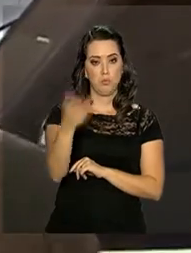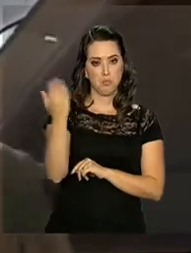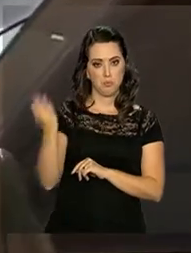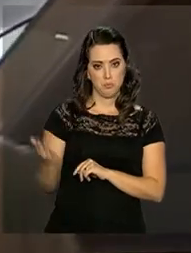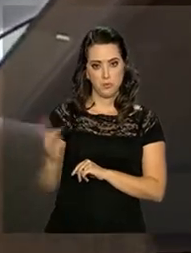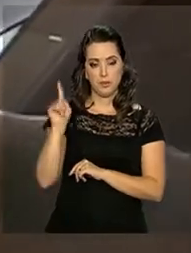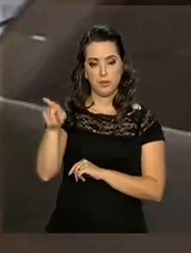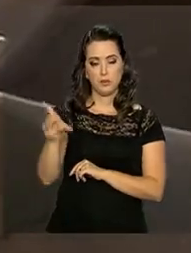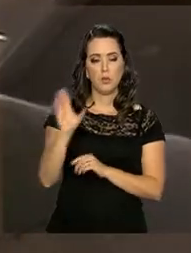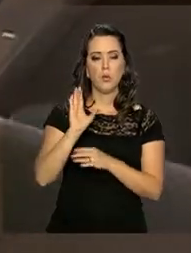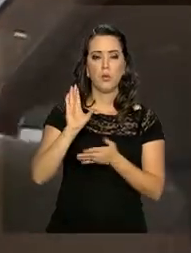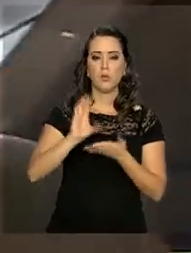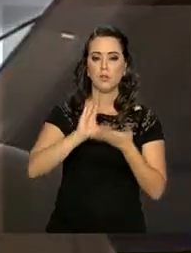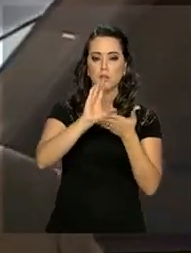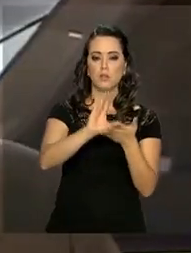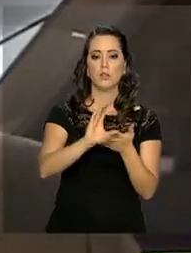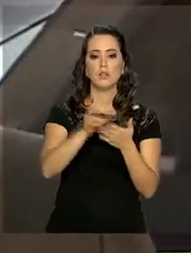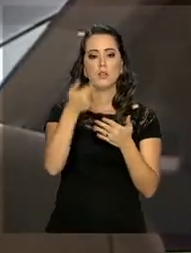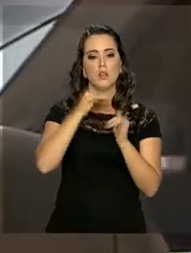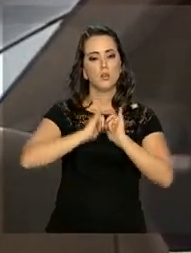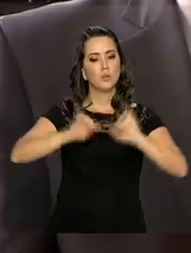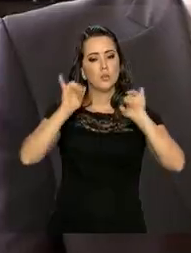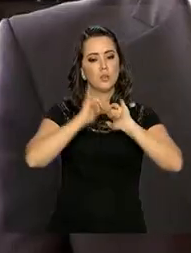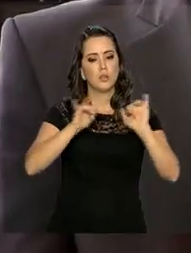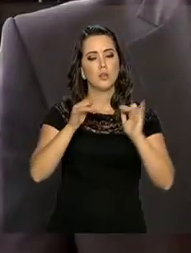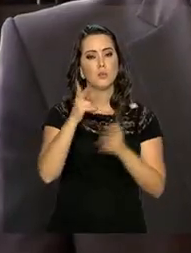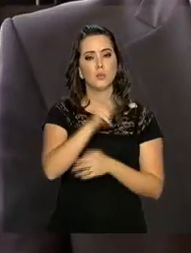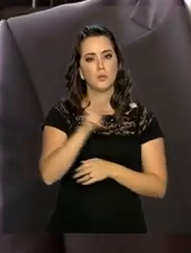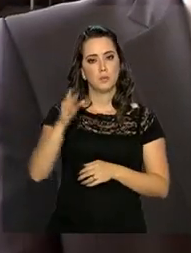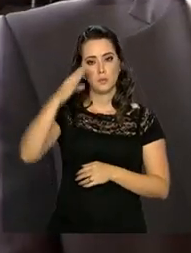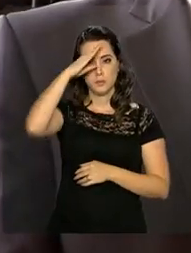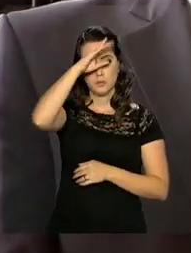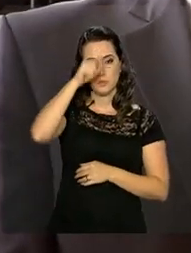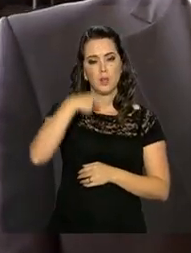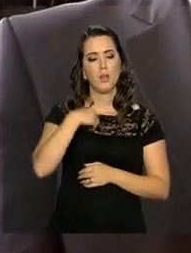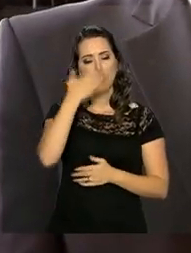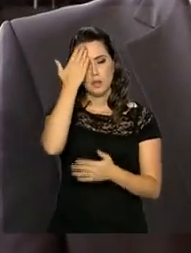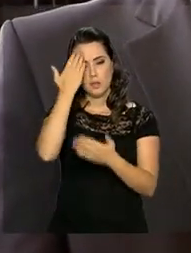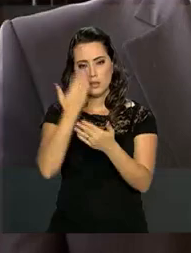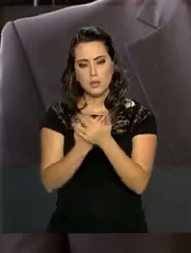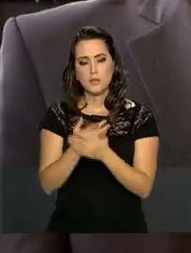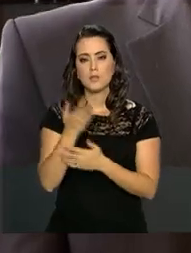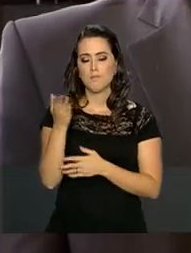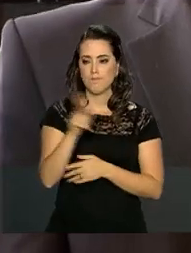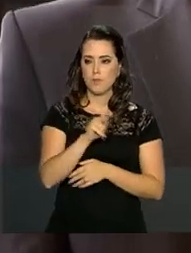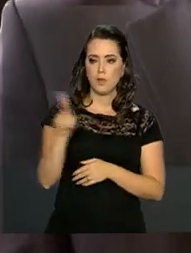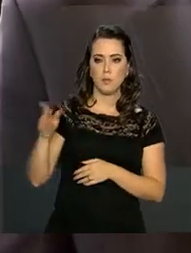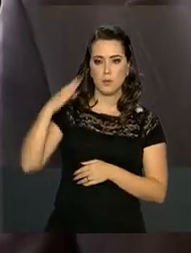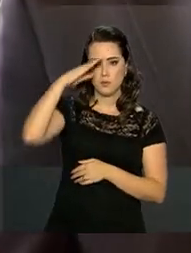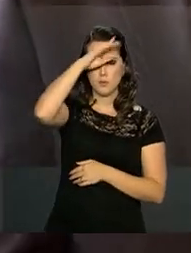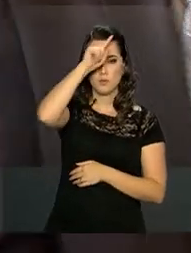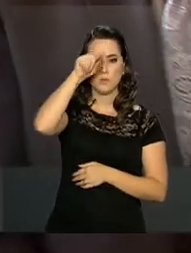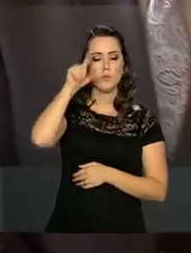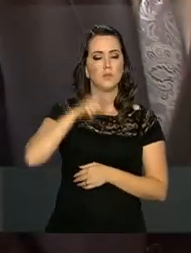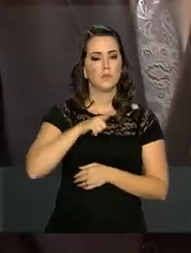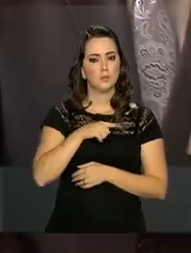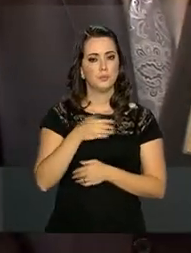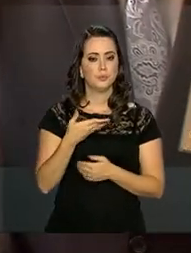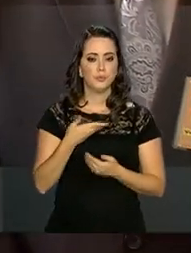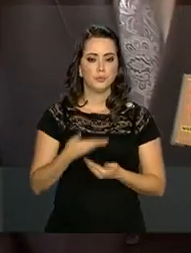dos coordenadores da campanha de Jair Bolsonaro. Quero só agradecer a confiança que o presidente eleito, Jair